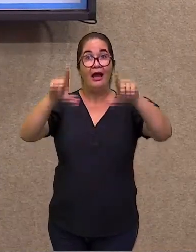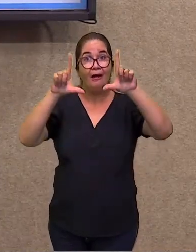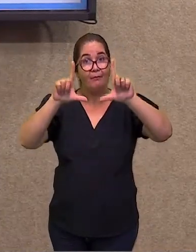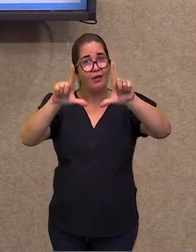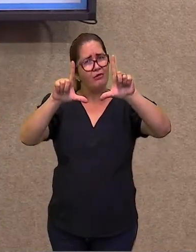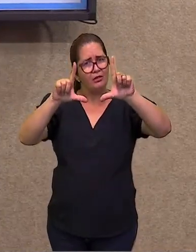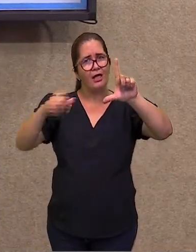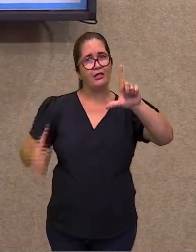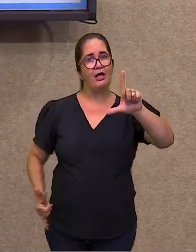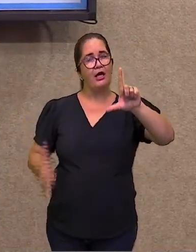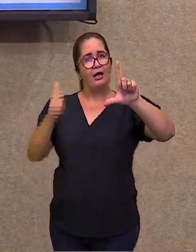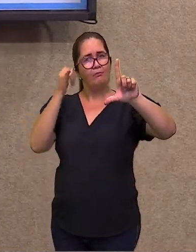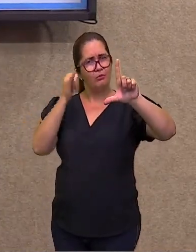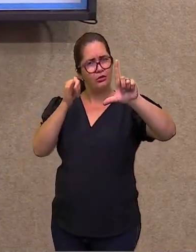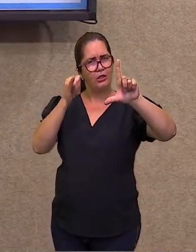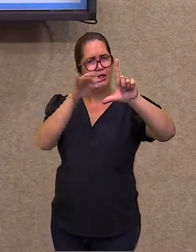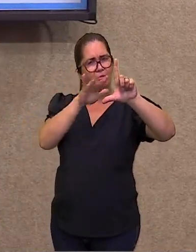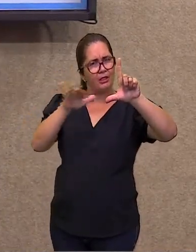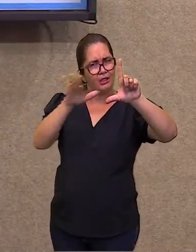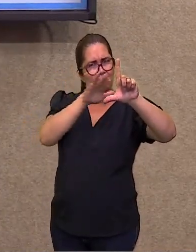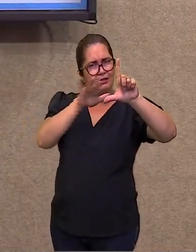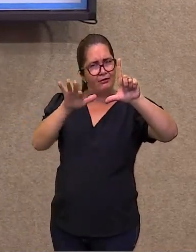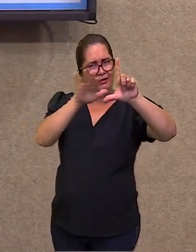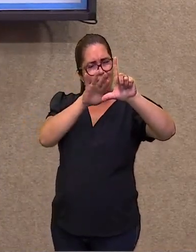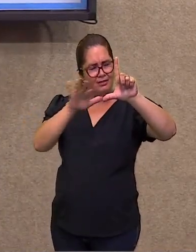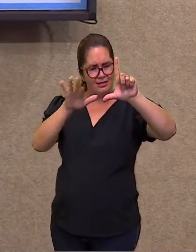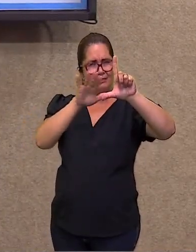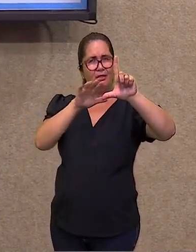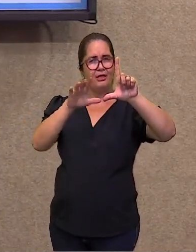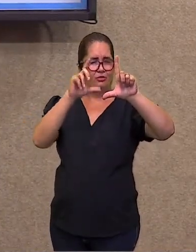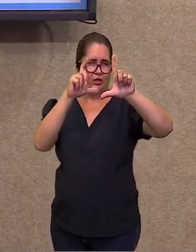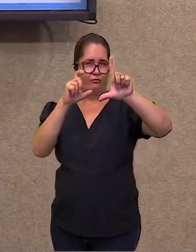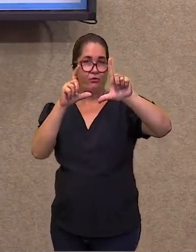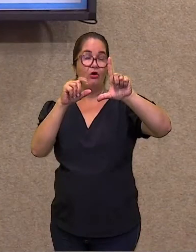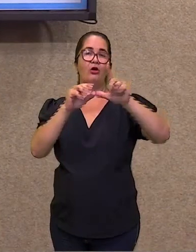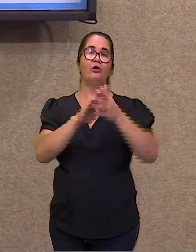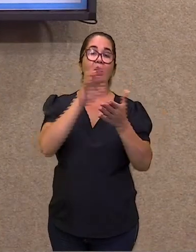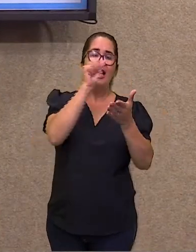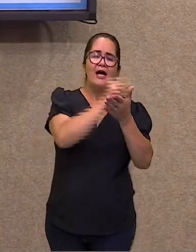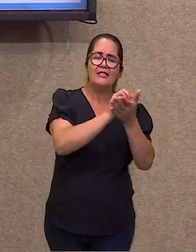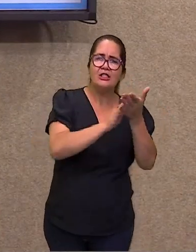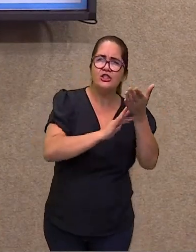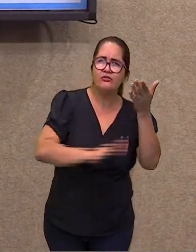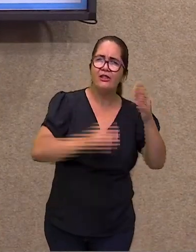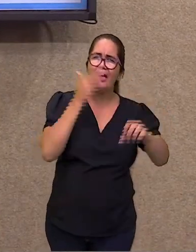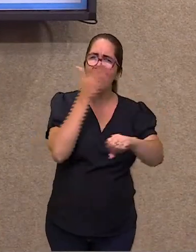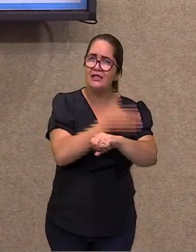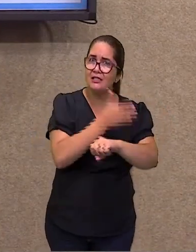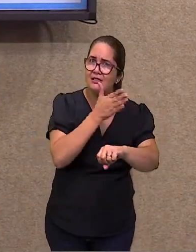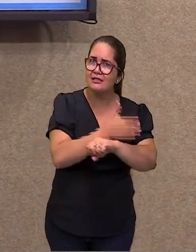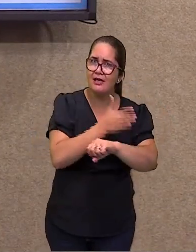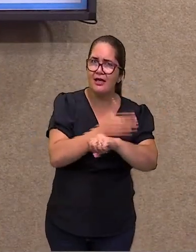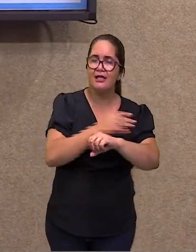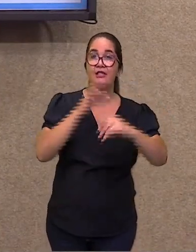Aponte a câmera para o seu celular. Vamos lá, fique atento aos conteúdos, inscreva-se no nosso